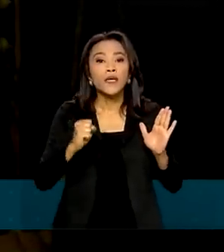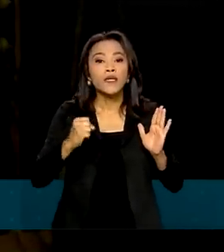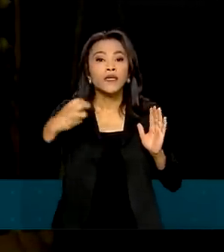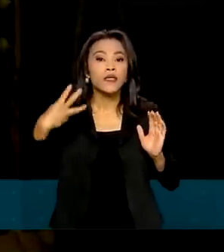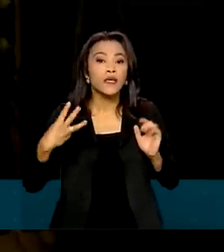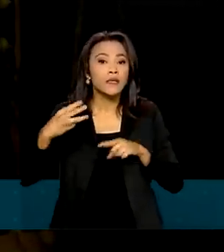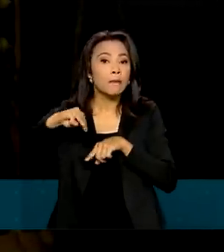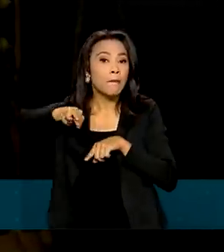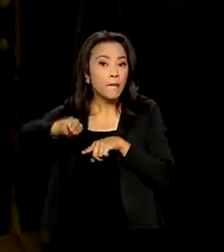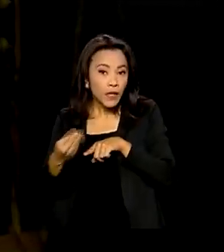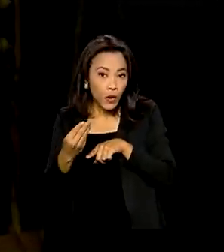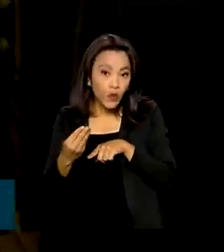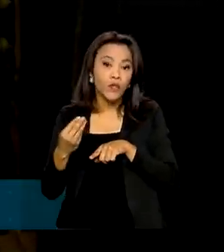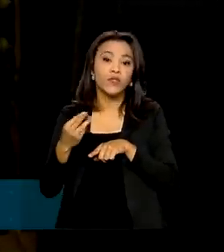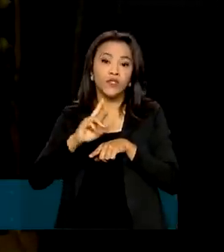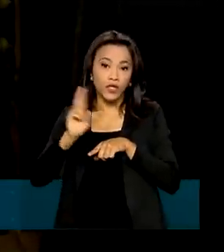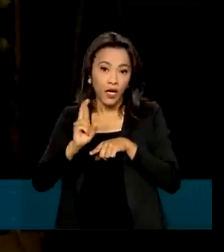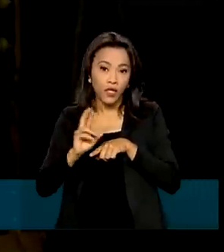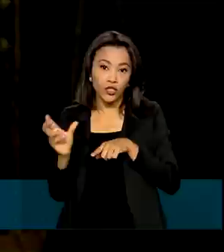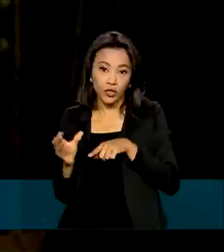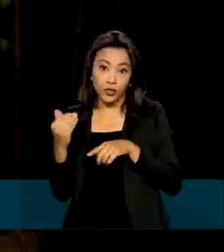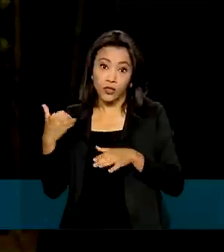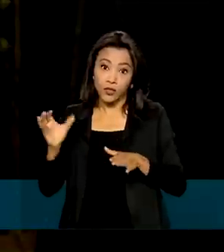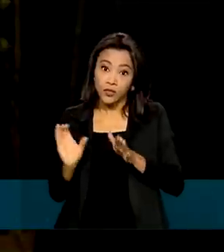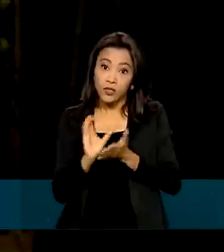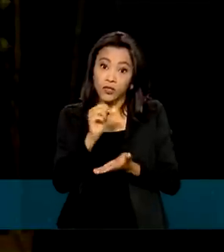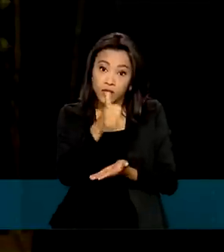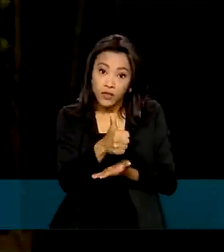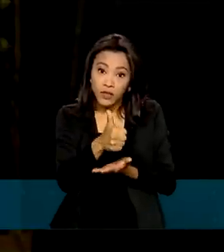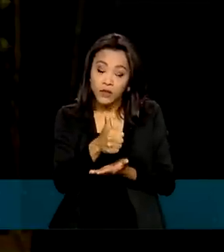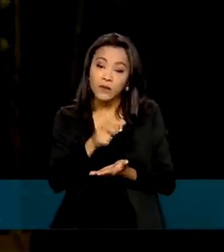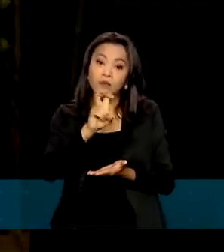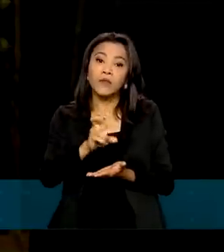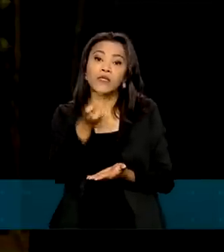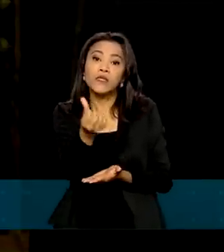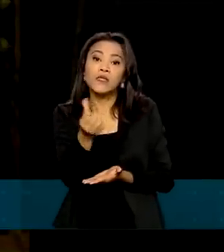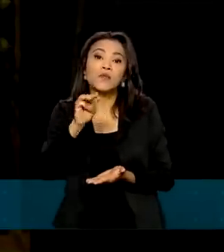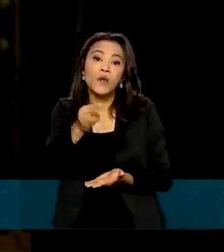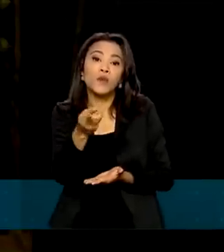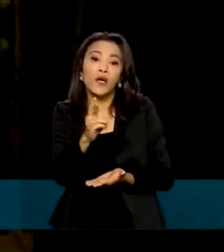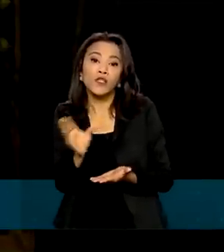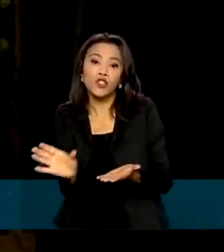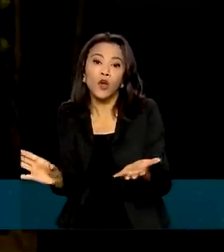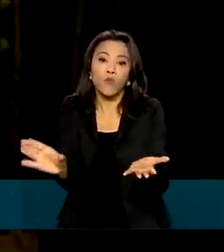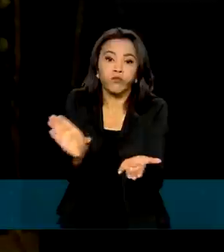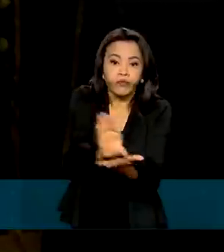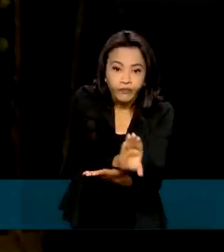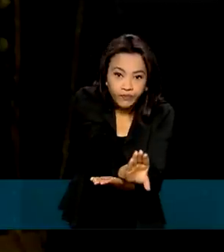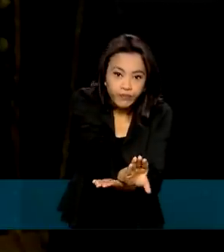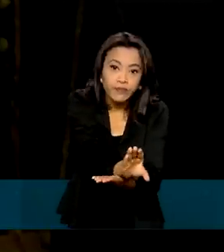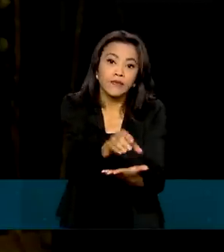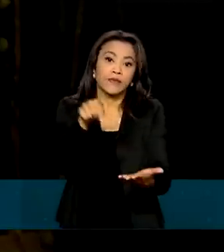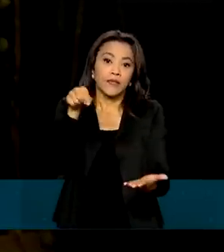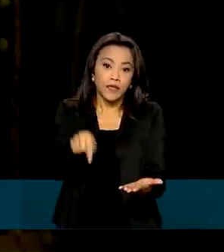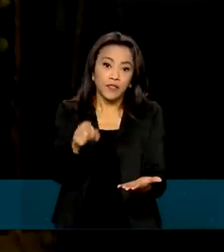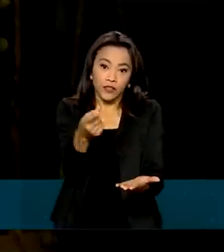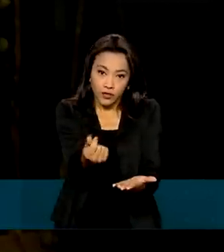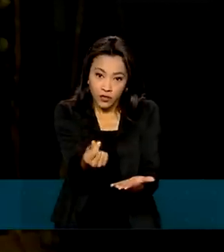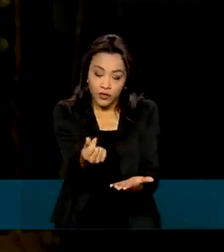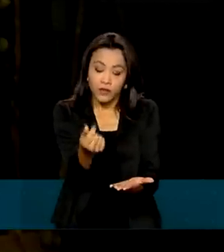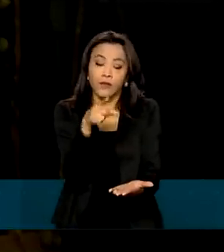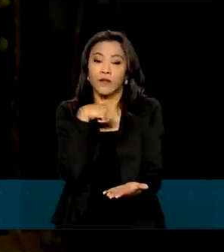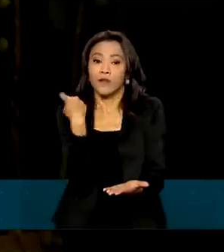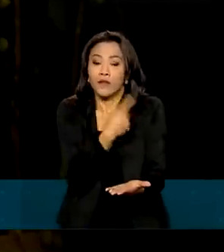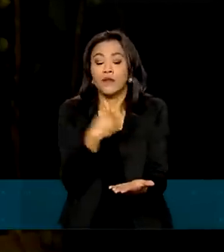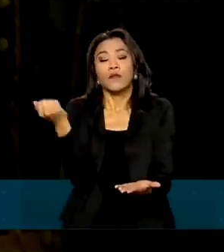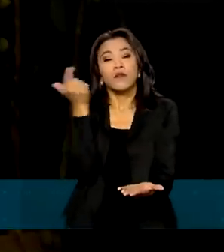183 milhões de reais. Foram captados aproximadamente 156 milhões de reais. E com esse recurso que foi captado, estamos